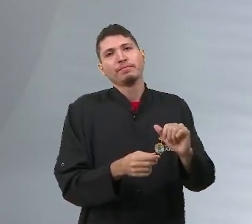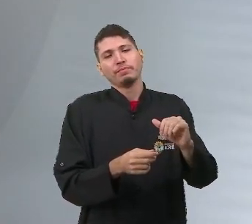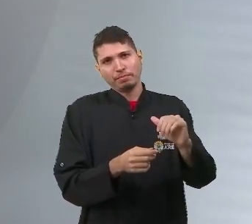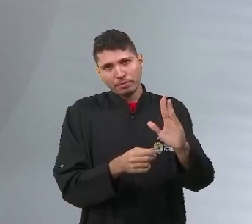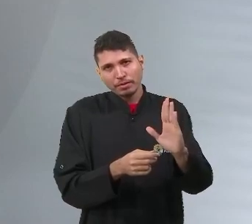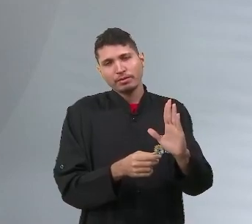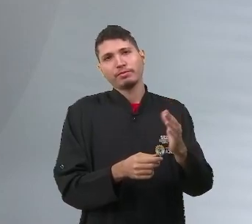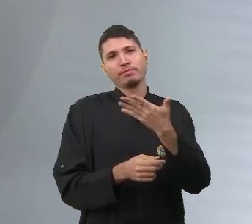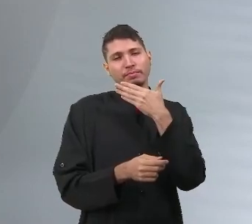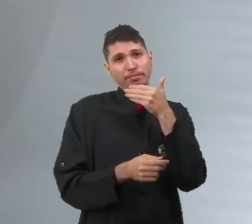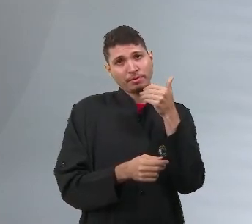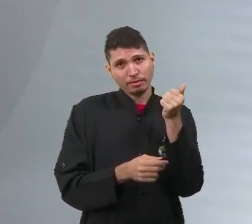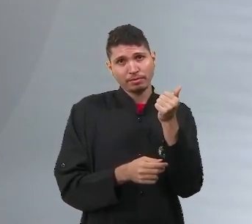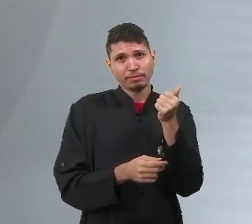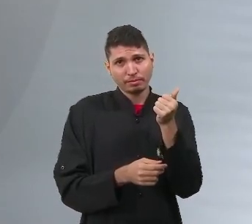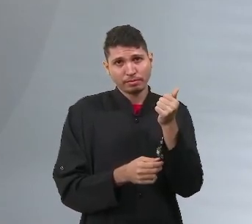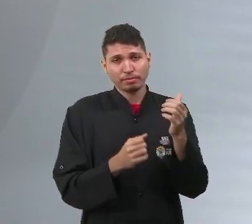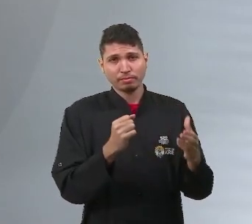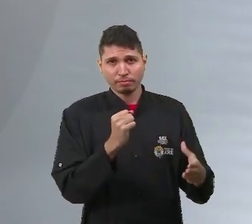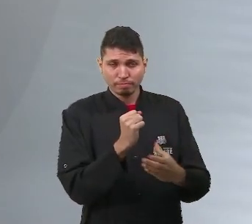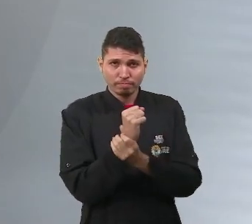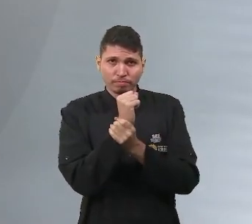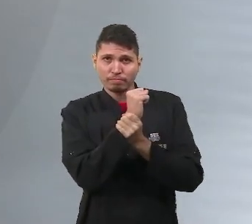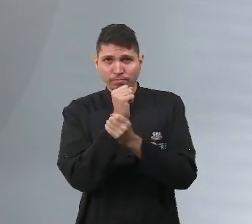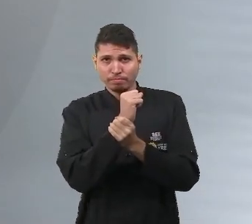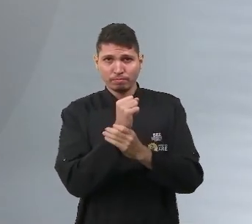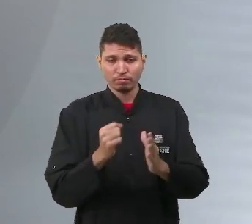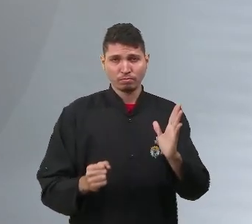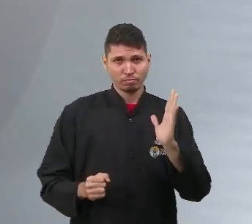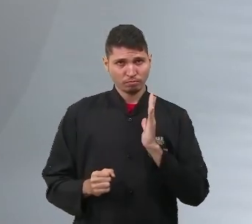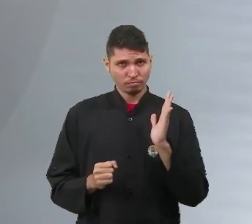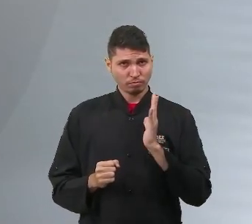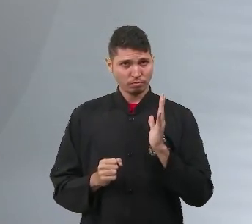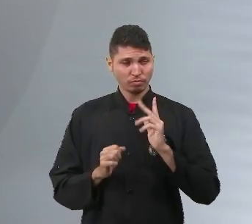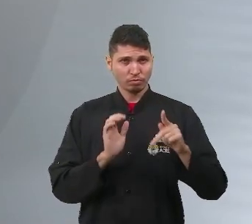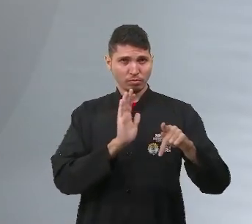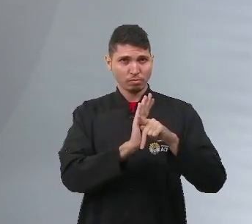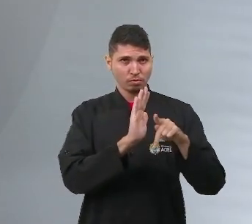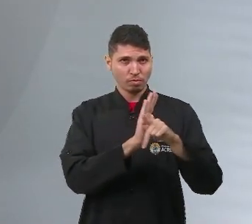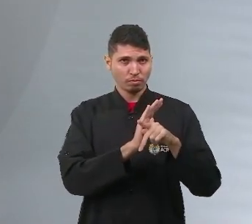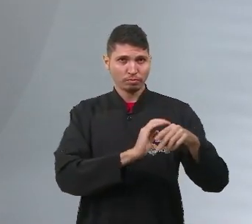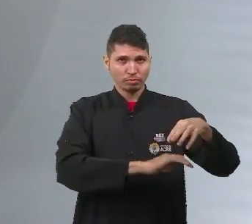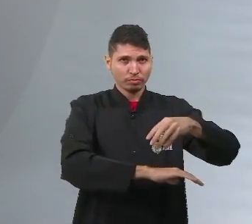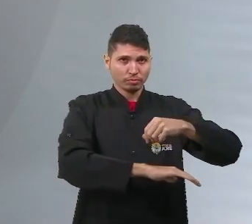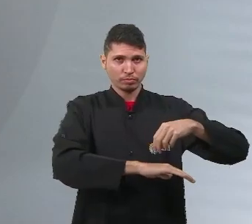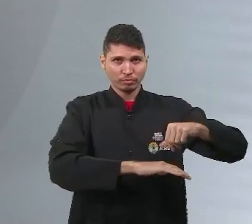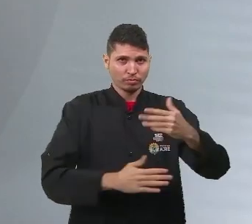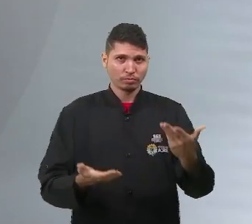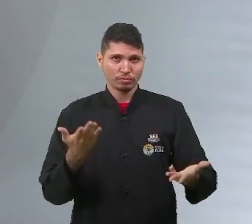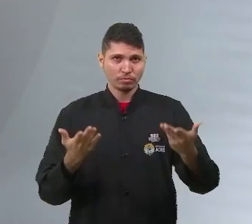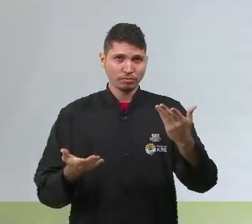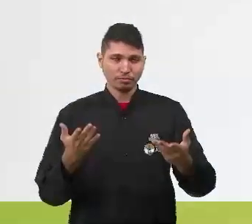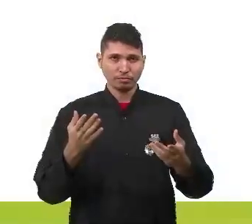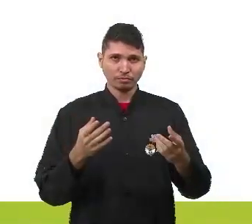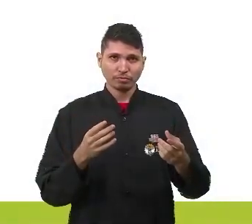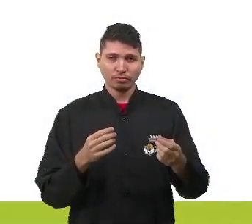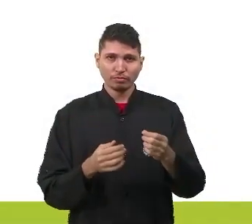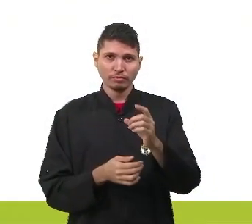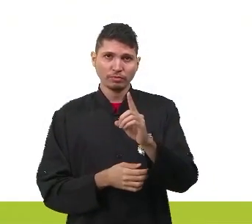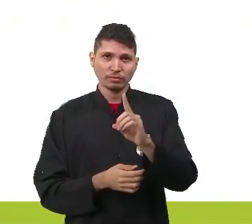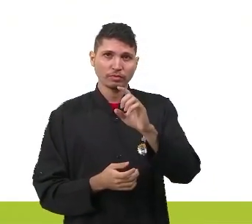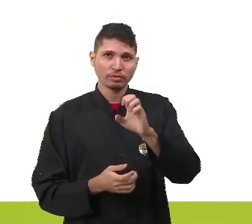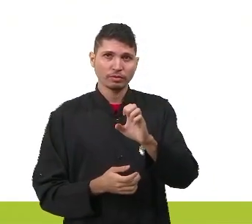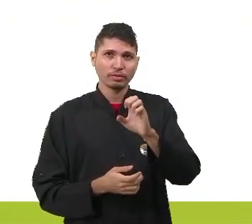comprar produtos. Assim, você manteria sempre a riqueza dentro desse território. Tá? Uma balança comercial desfavorável seria